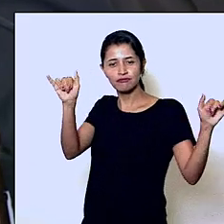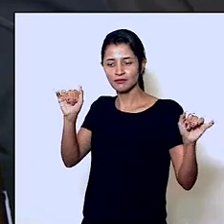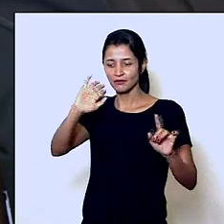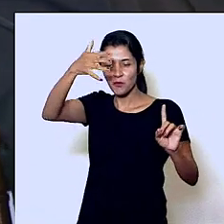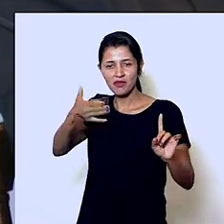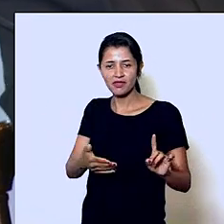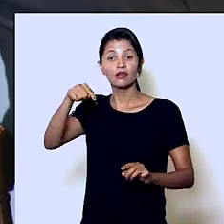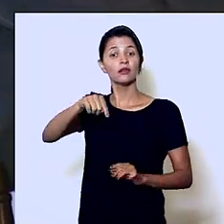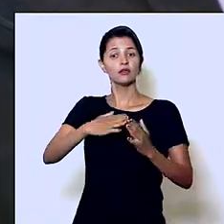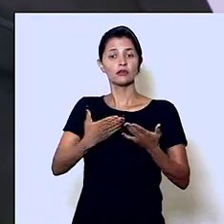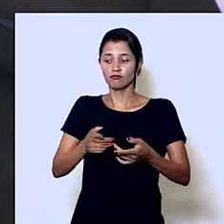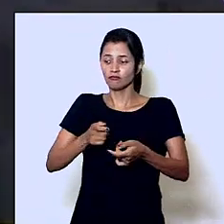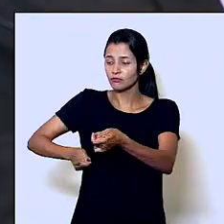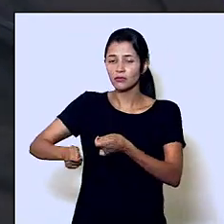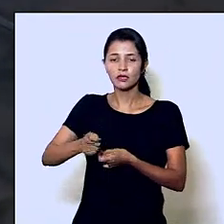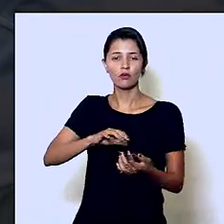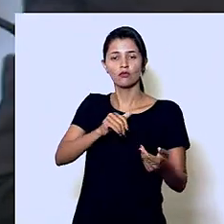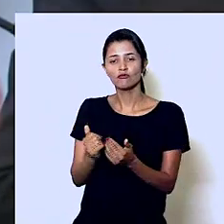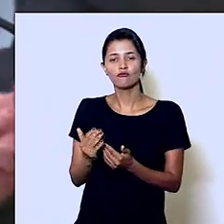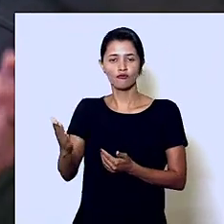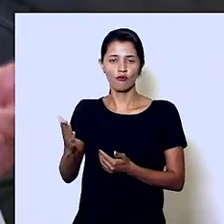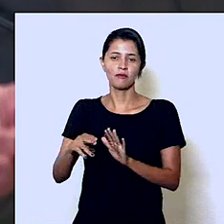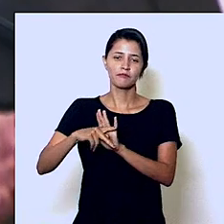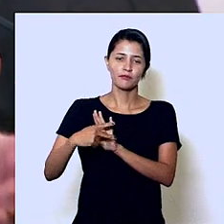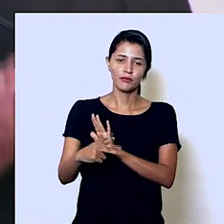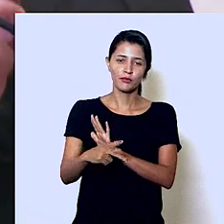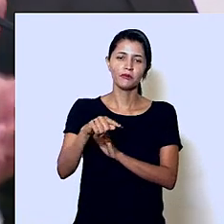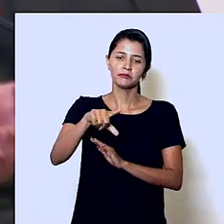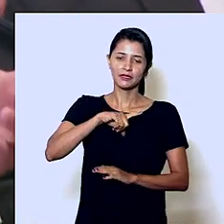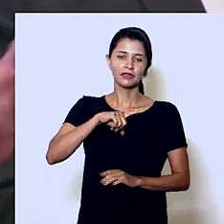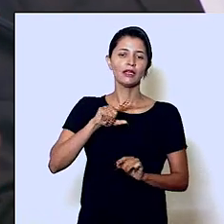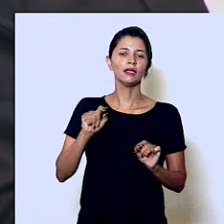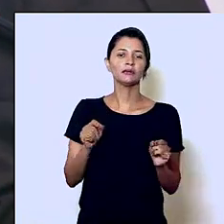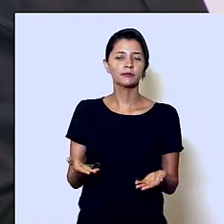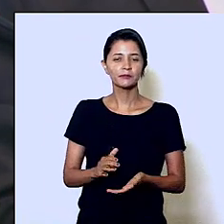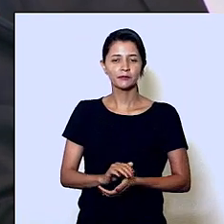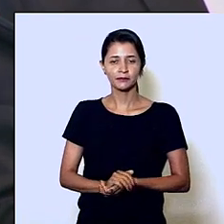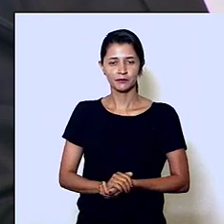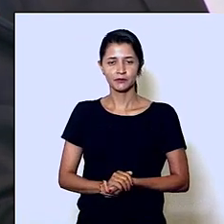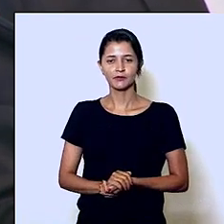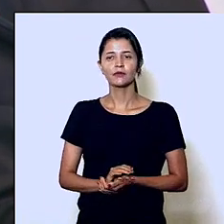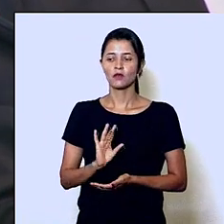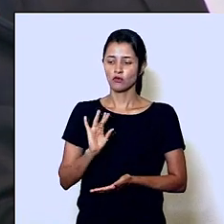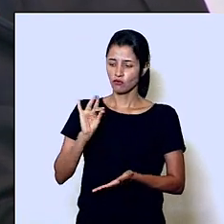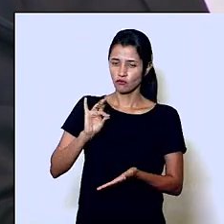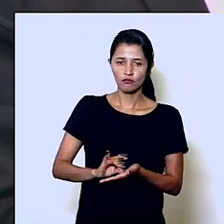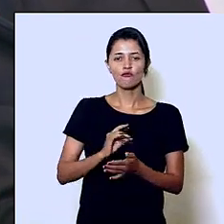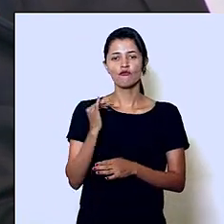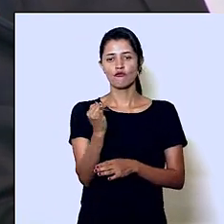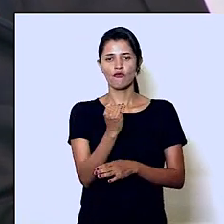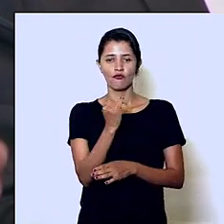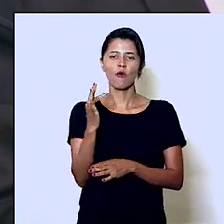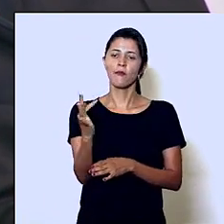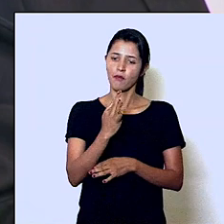negócios internacionais da agência tenha, portanto, a designação formal de Instituto Embaixador Paulo Tarso Flecha